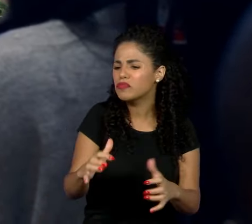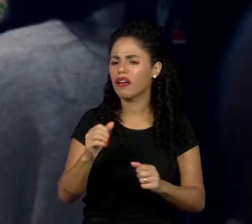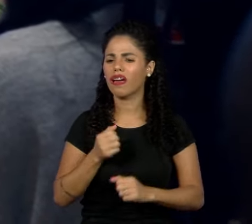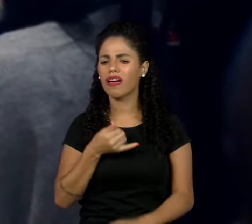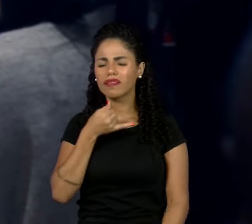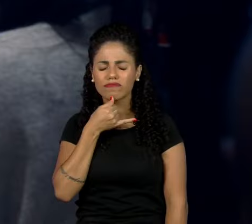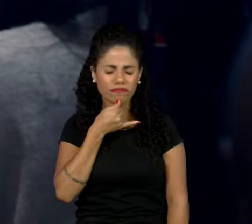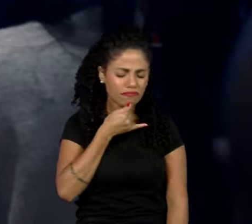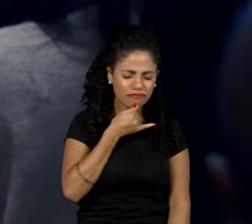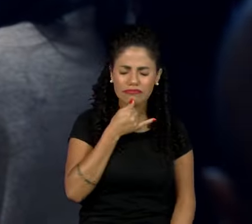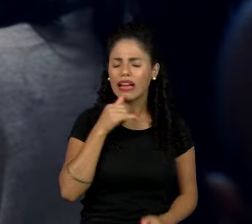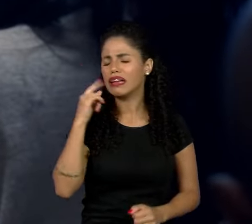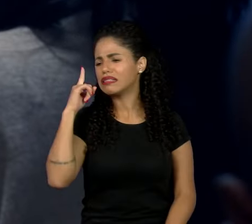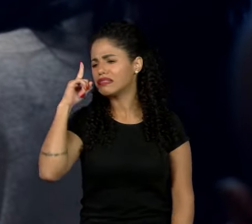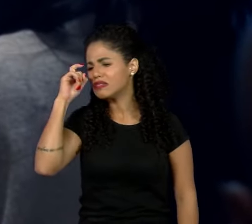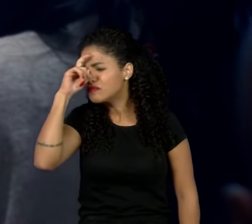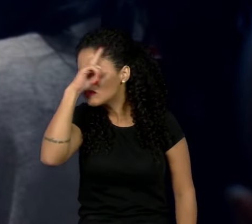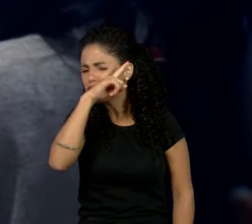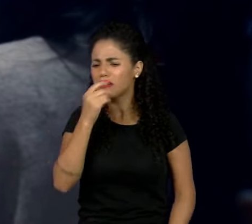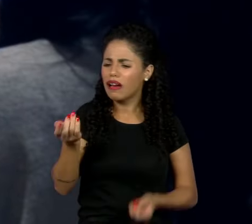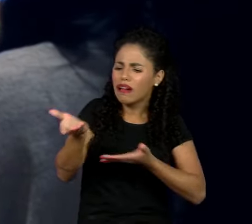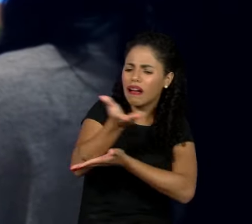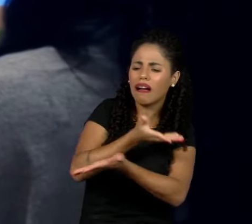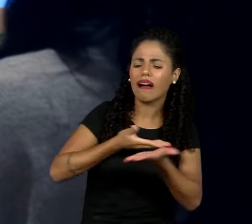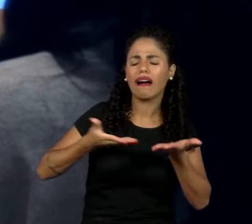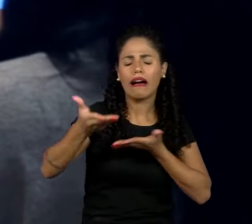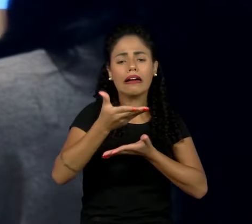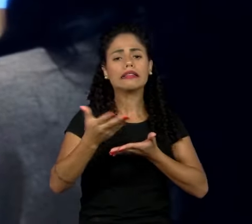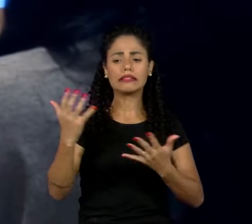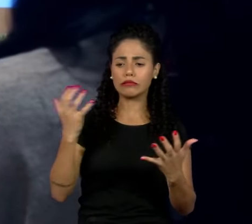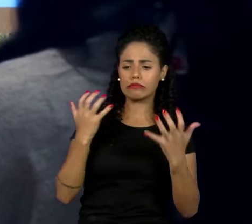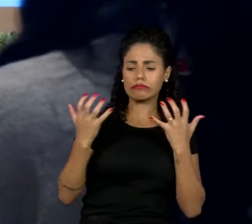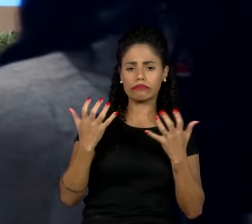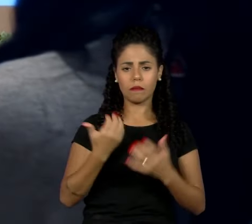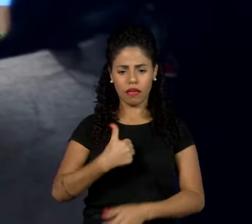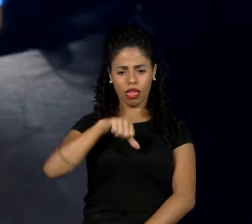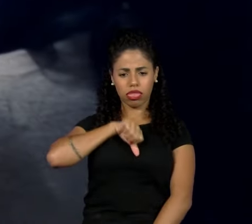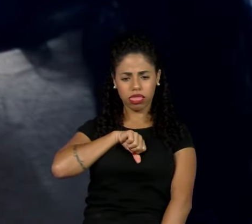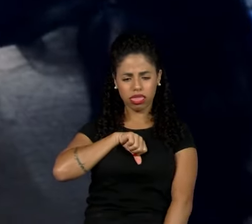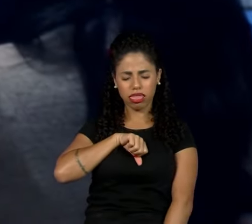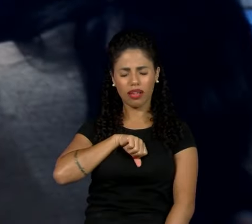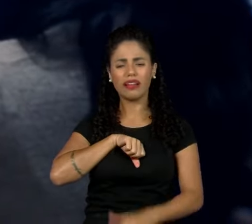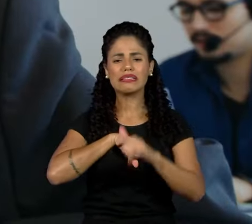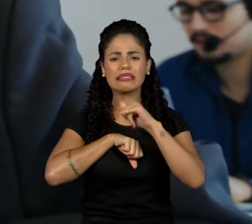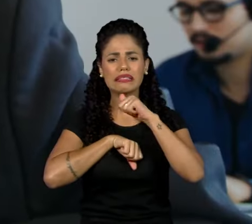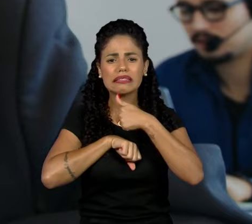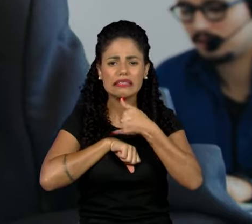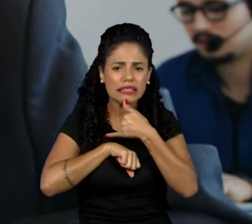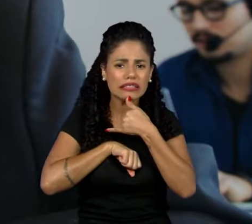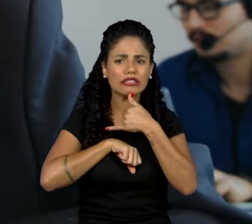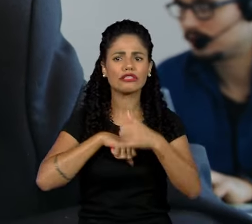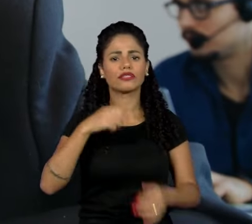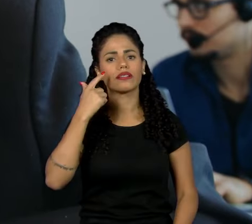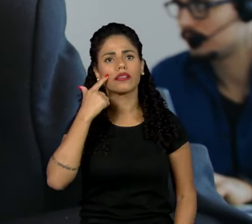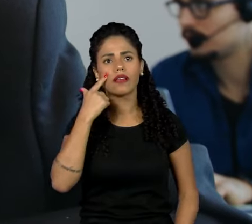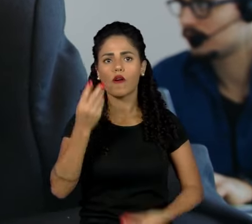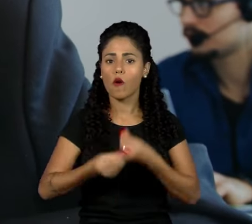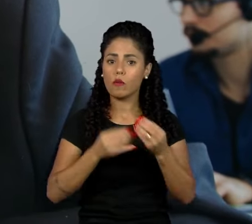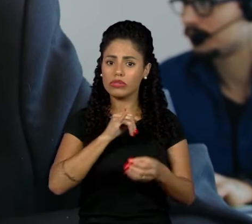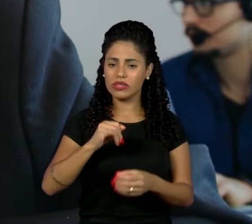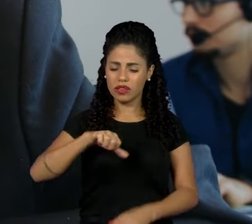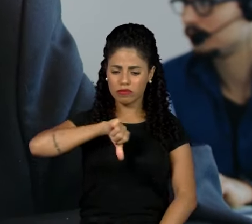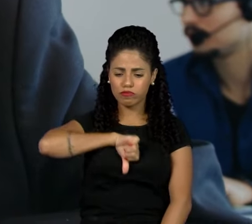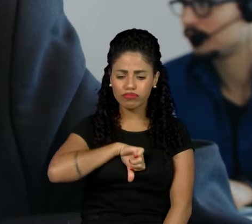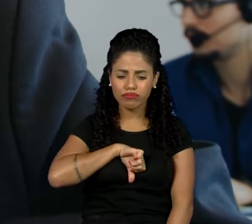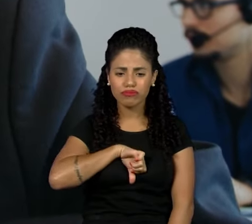tendo dificuldades dentro de um relacionamento, isso está afetando na minha autoestima, eu não me sinto bem, eu me sinto triste. Se eu estou com a autoestima baixa,